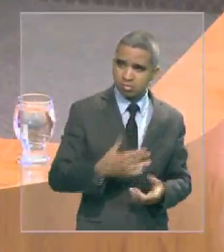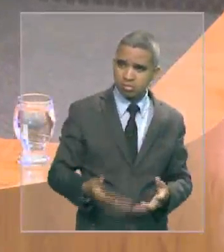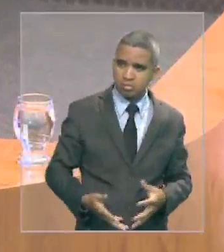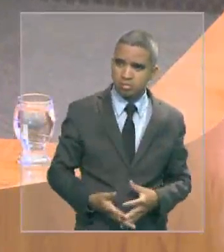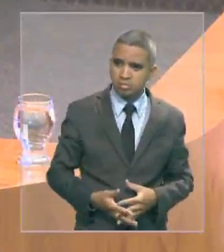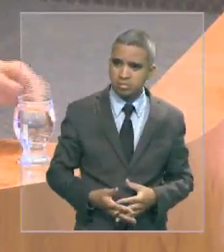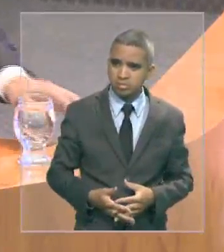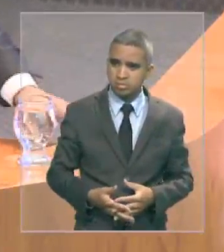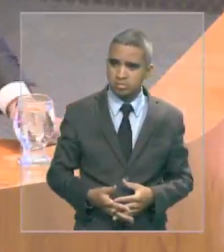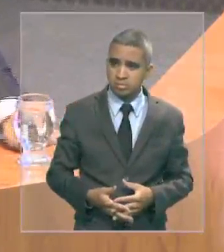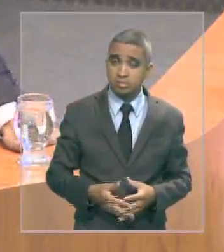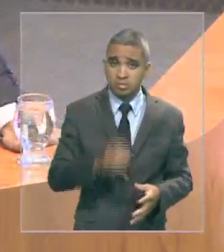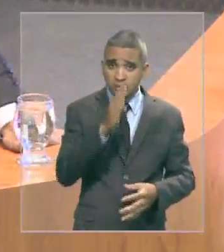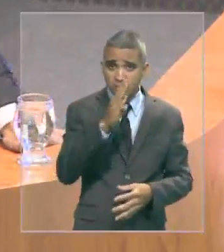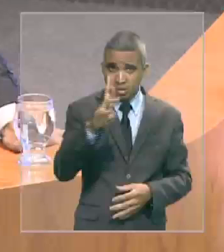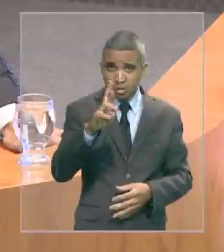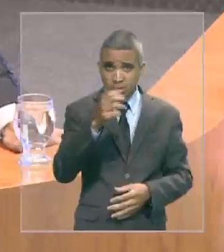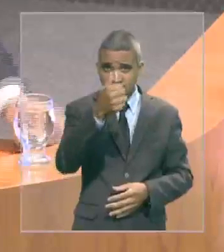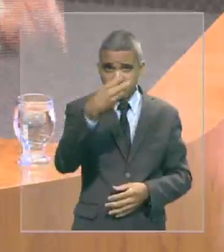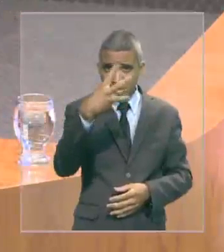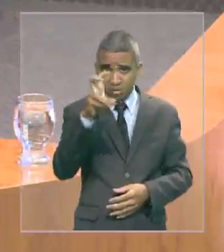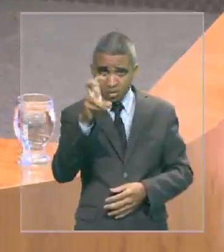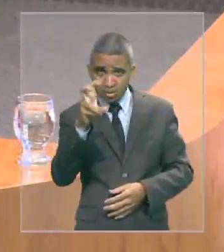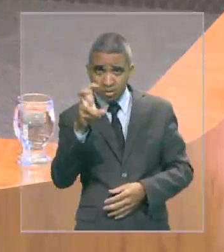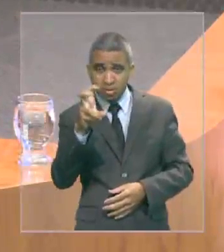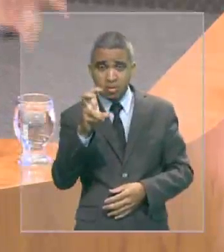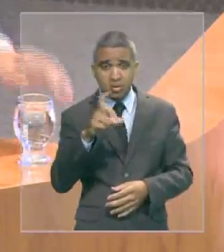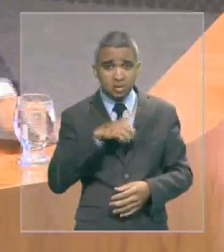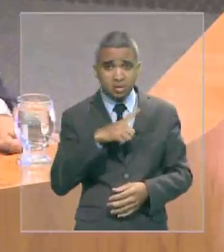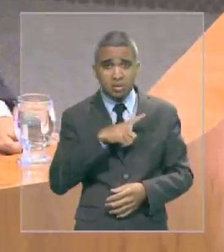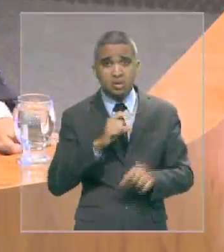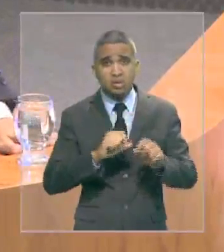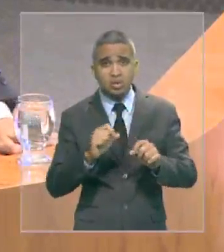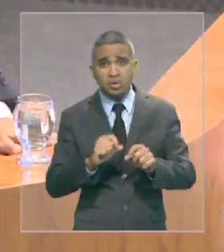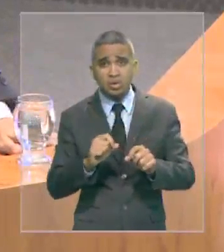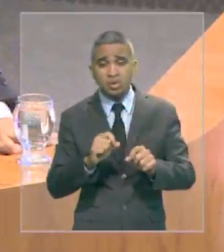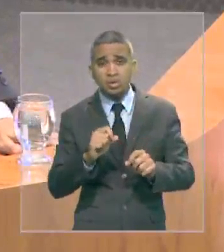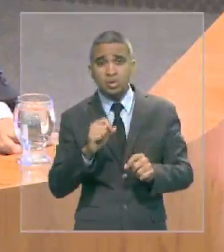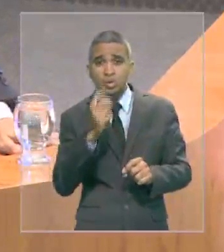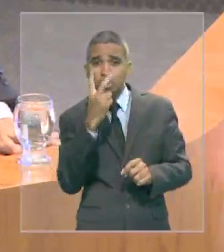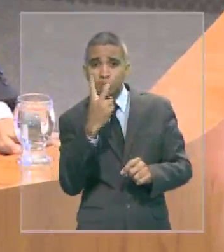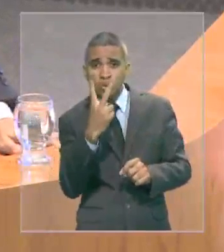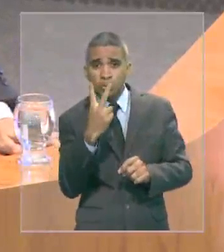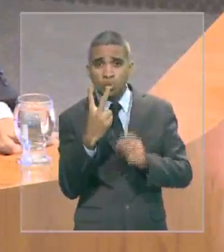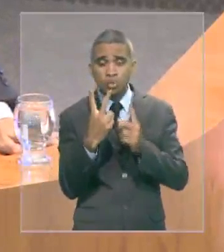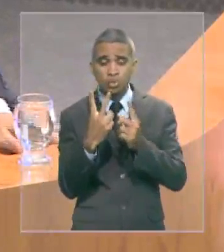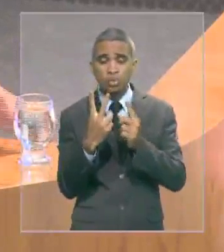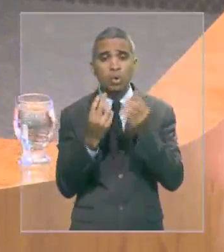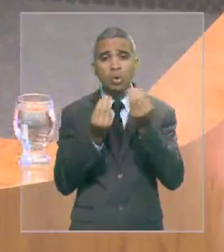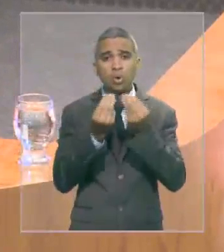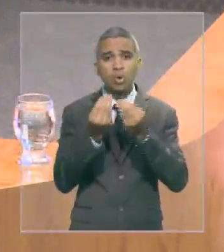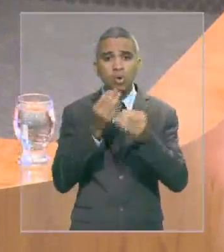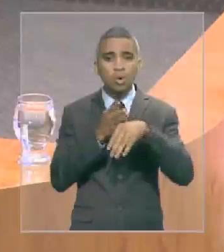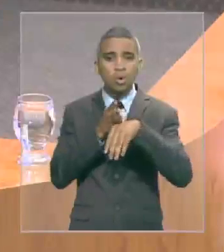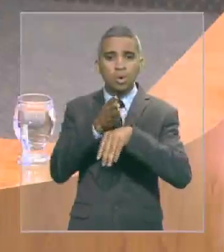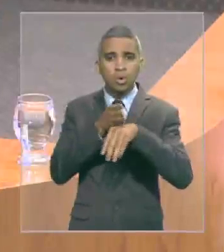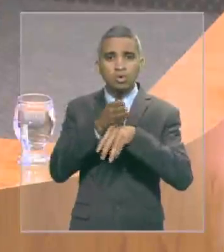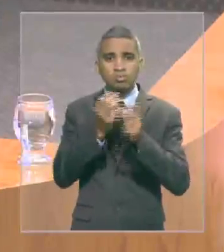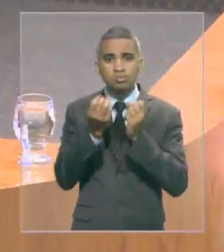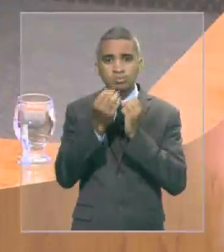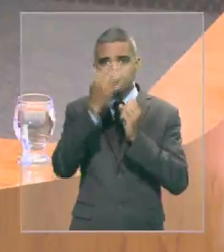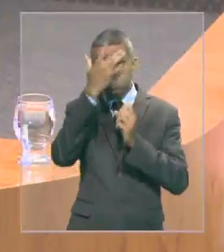Em um ônibus BR-135, por exemplo, os 2 corpos não ocupam 2 lugares. Não sei como explicar o fato de quase 100